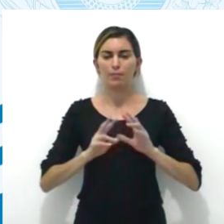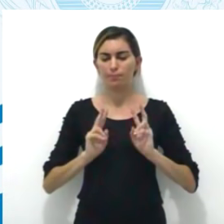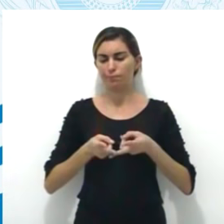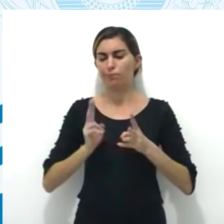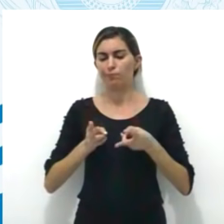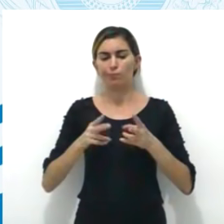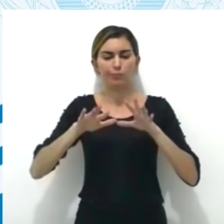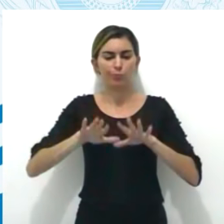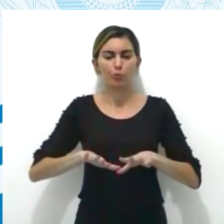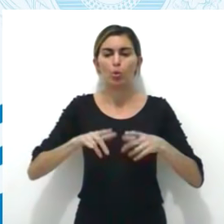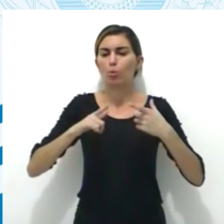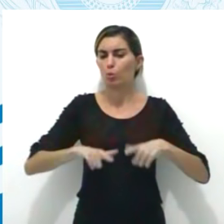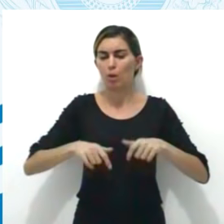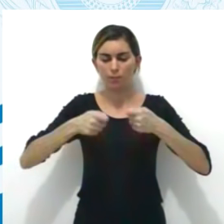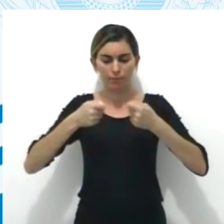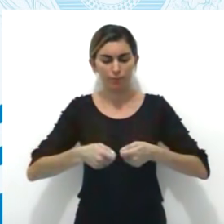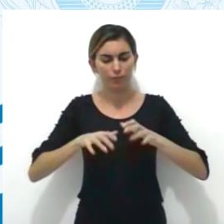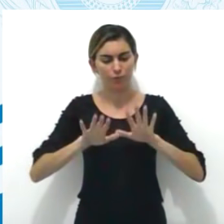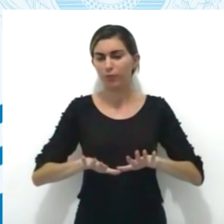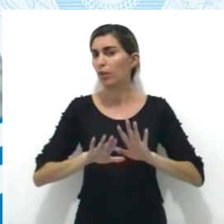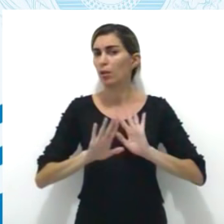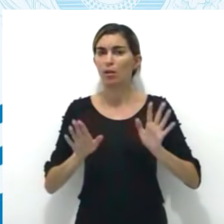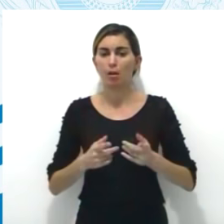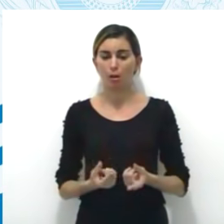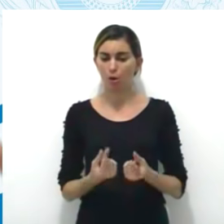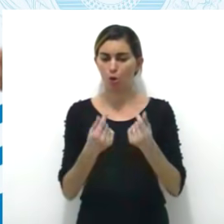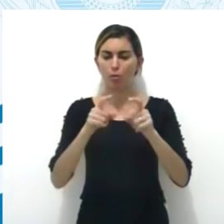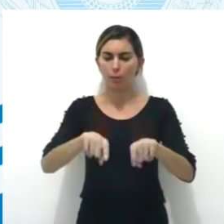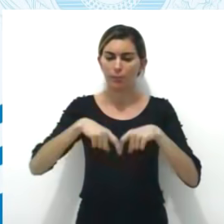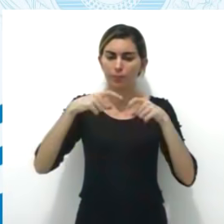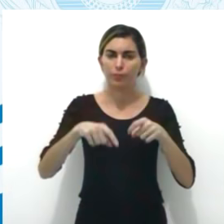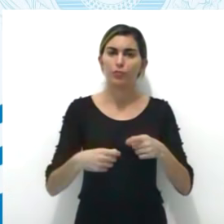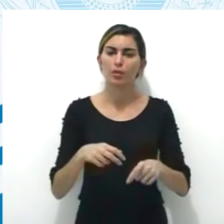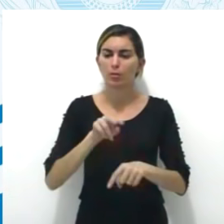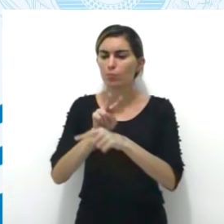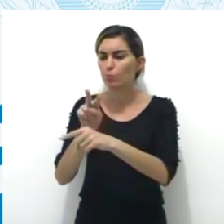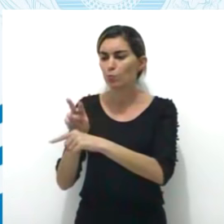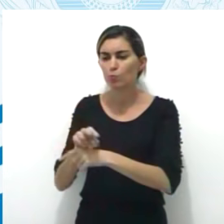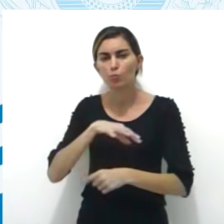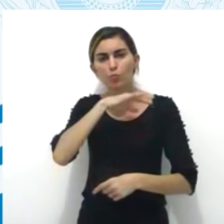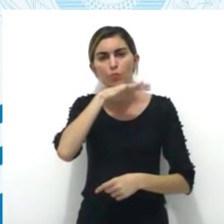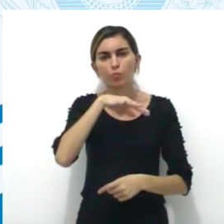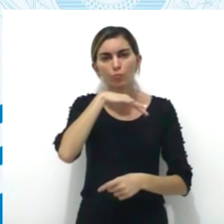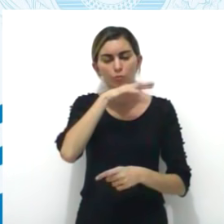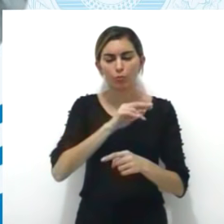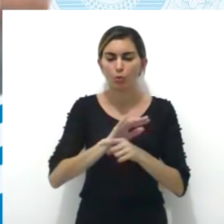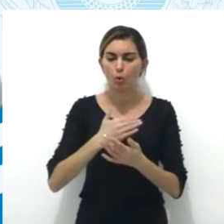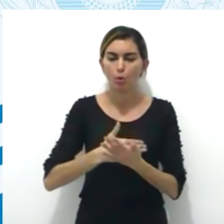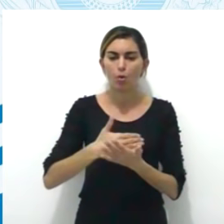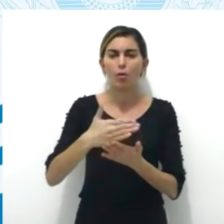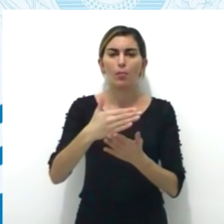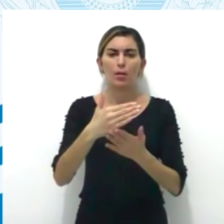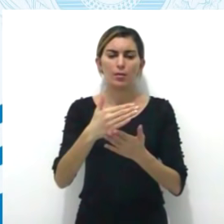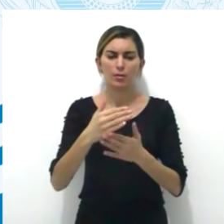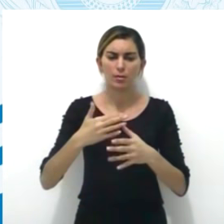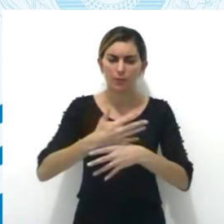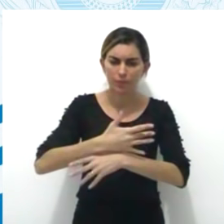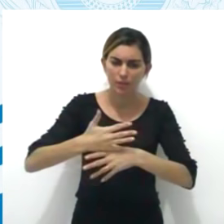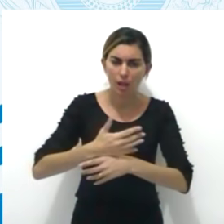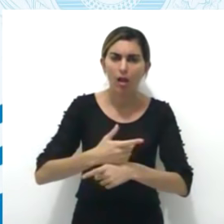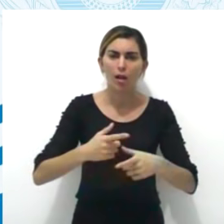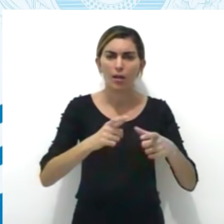quê? Sedentário, né? Se fixa. Economia e agricultura, criação de animais. Olha, começa a formar